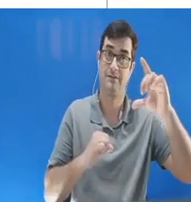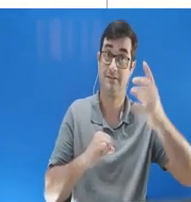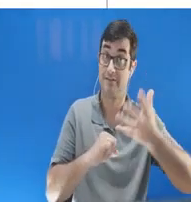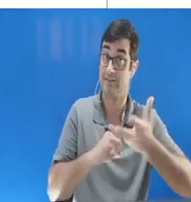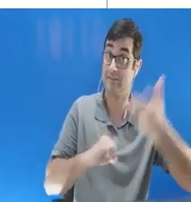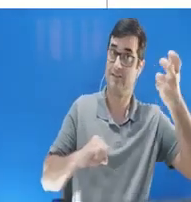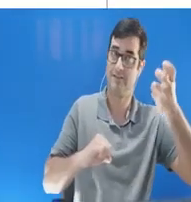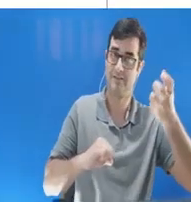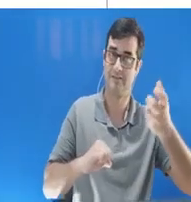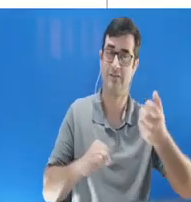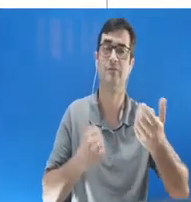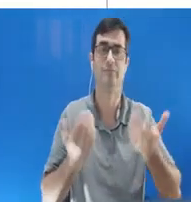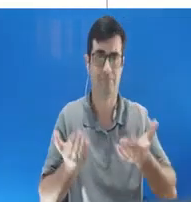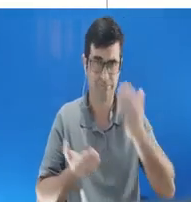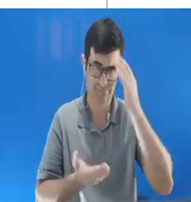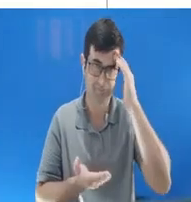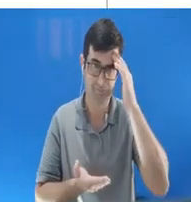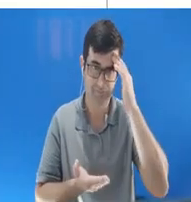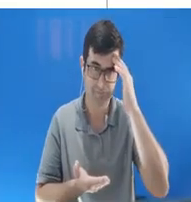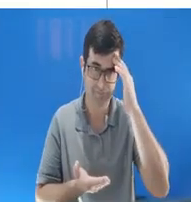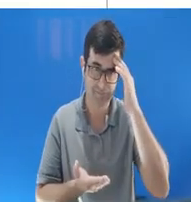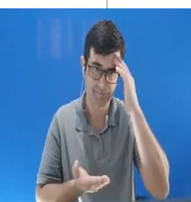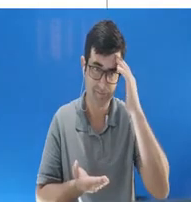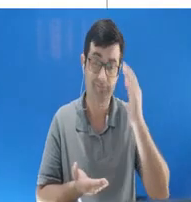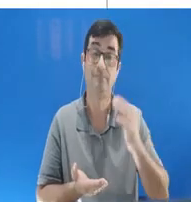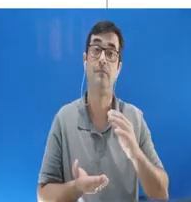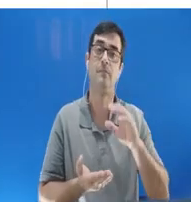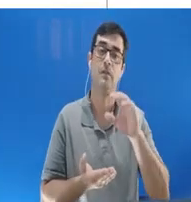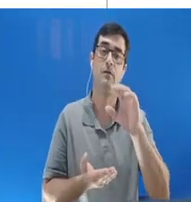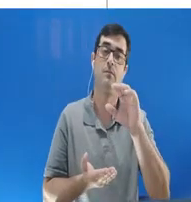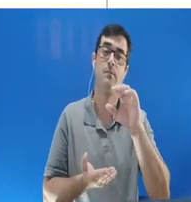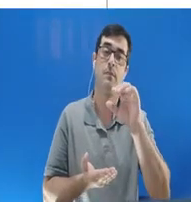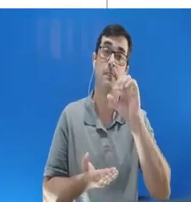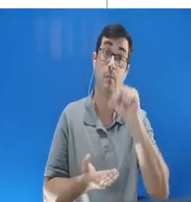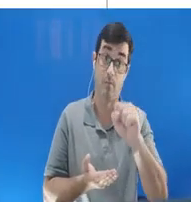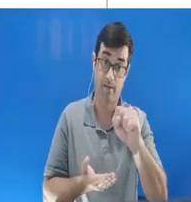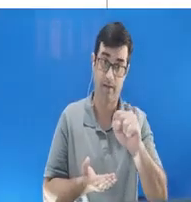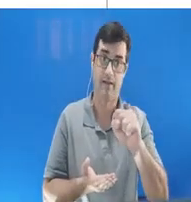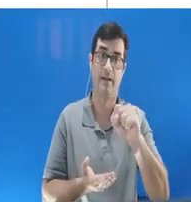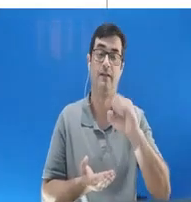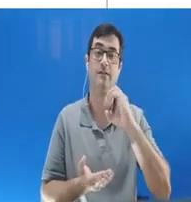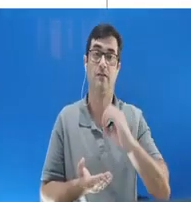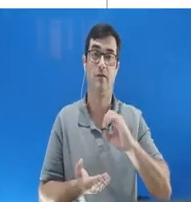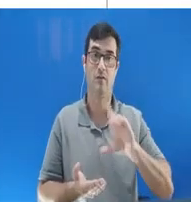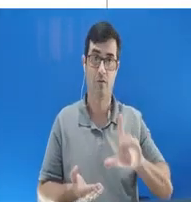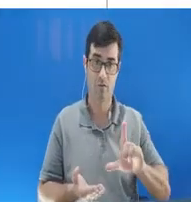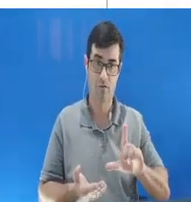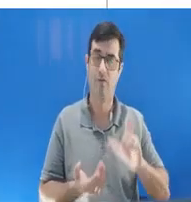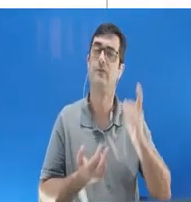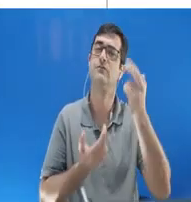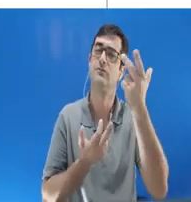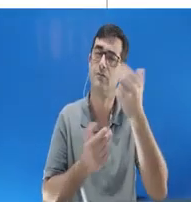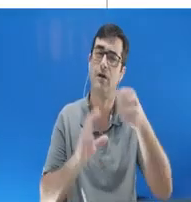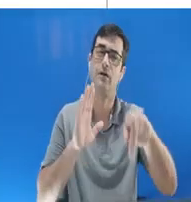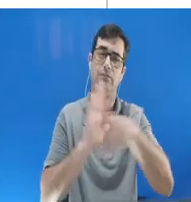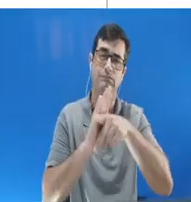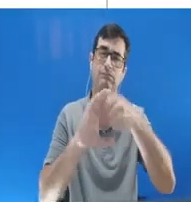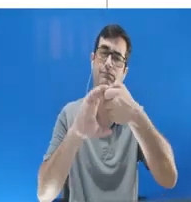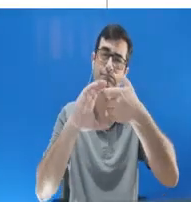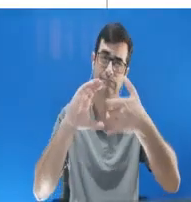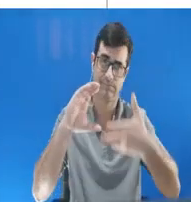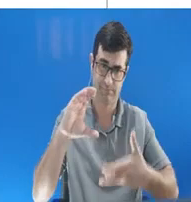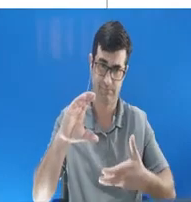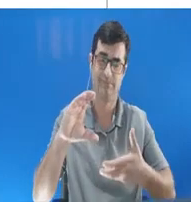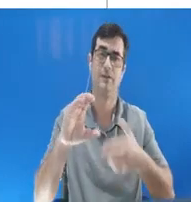Ficou claro isso para vocês? Então, obviamente, para o enxofre e cloreto a gente vai observar as mesmas